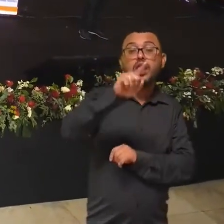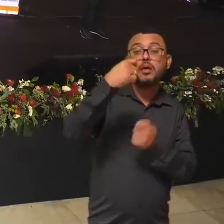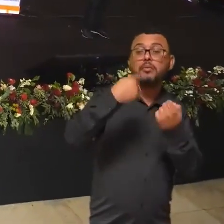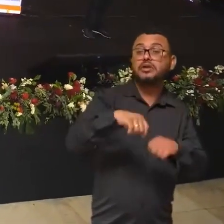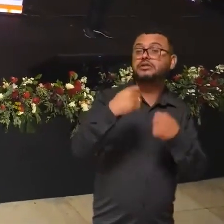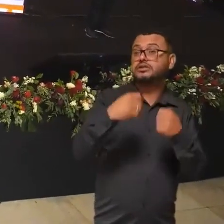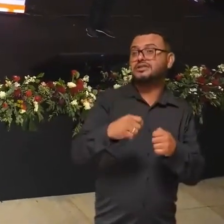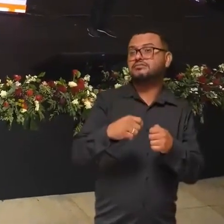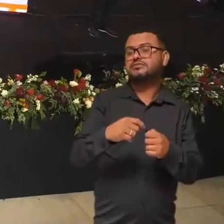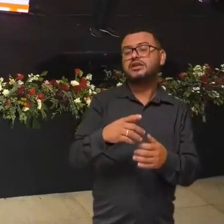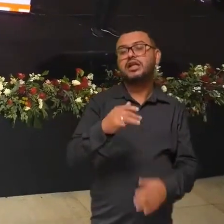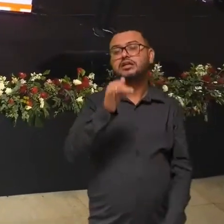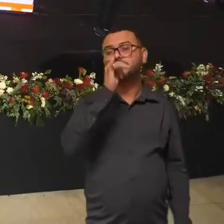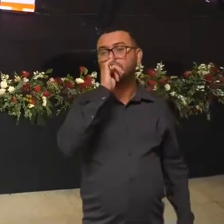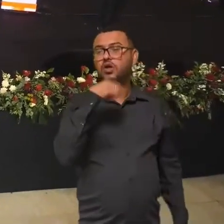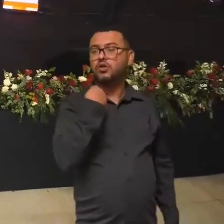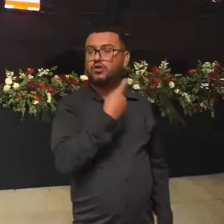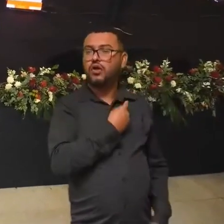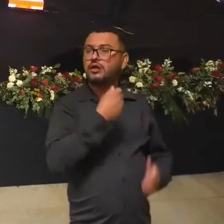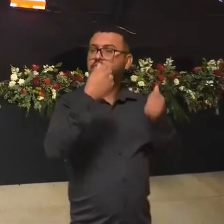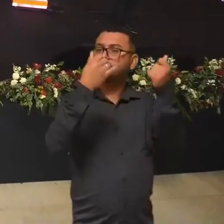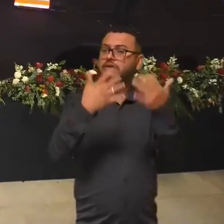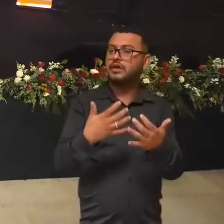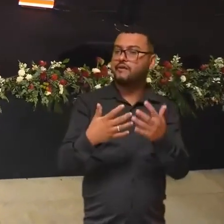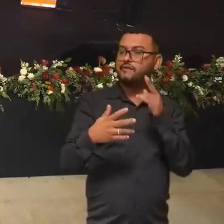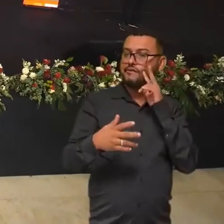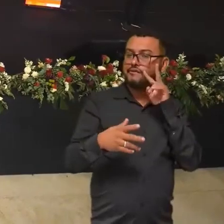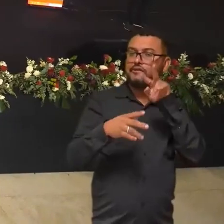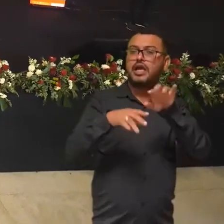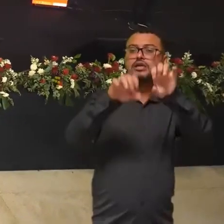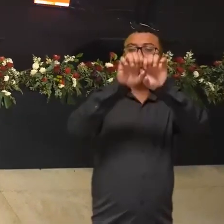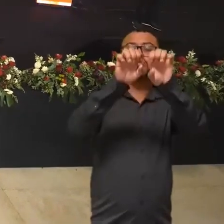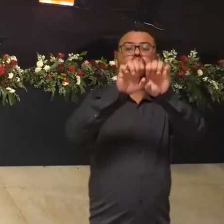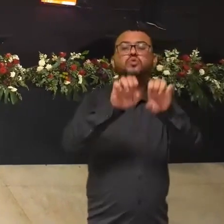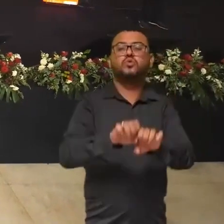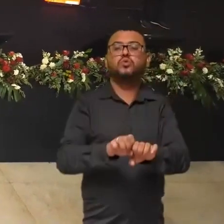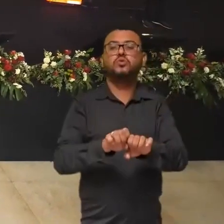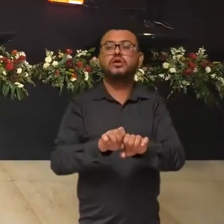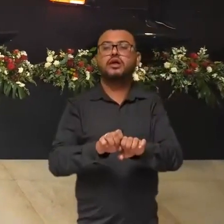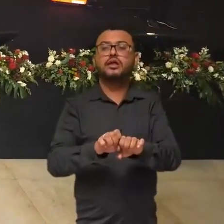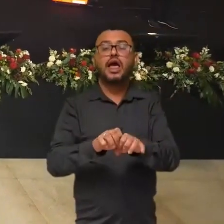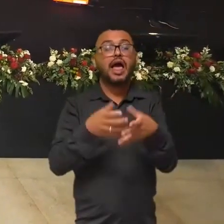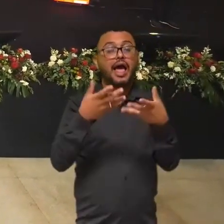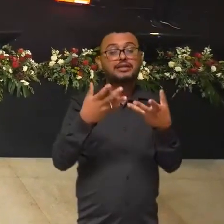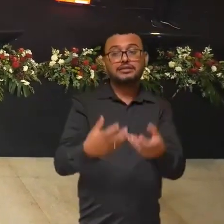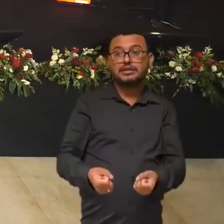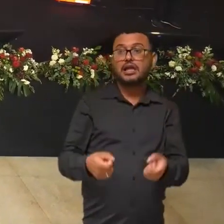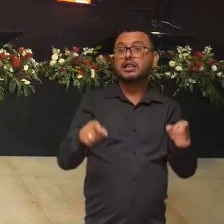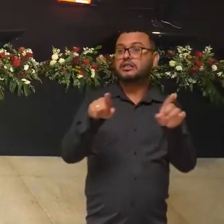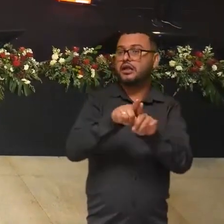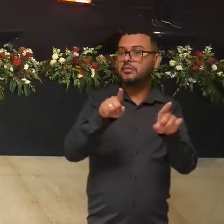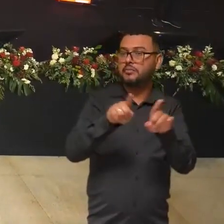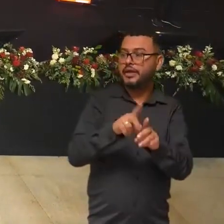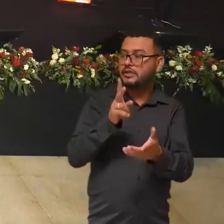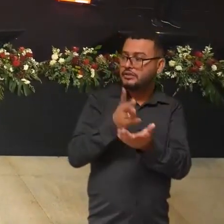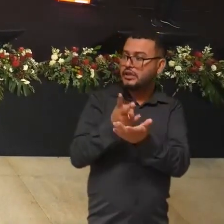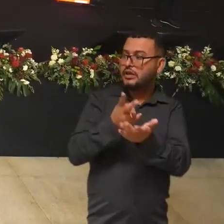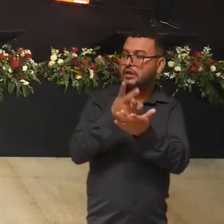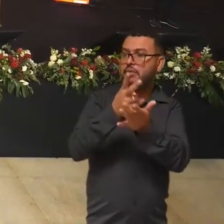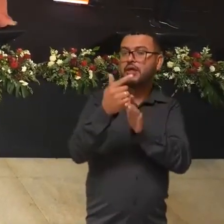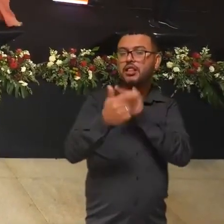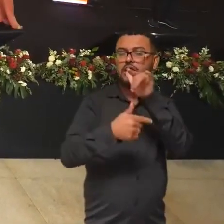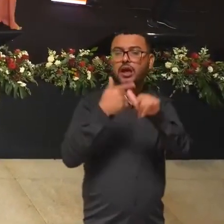olhar essa estrutura, preciso considerar que sempre eu vou trabalhar do presente para o